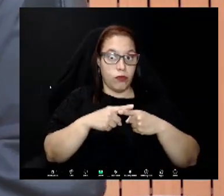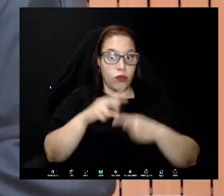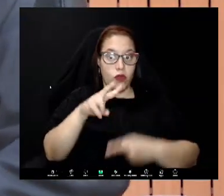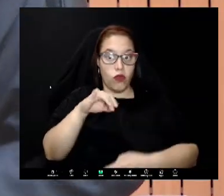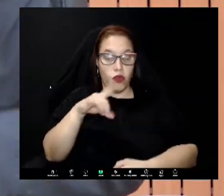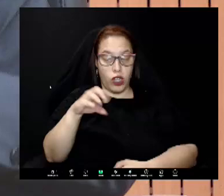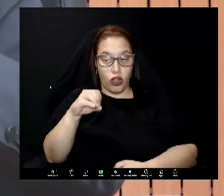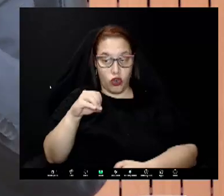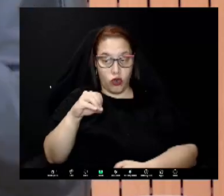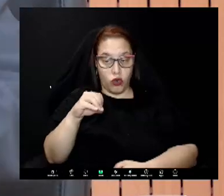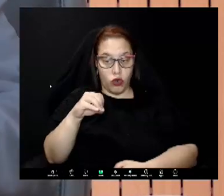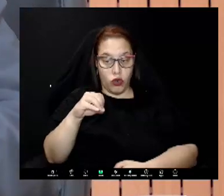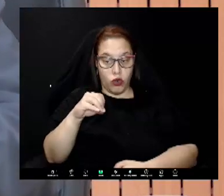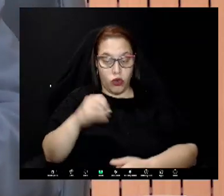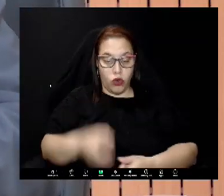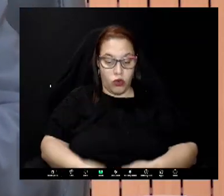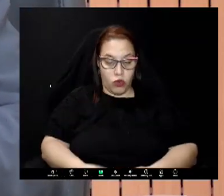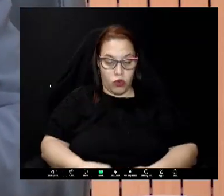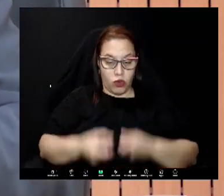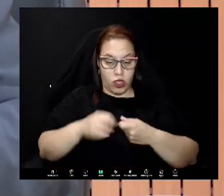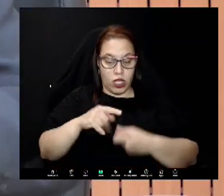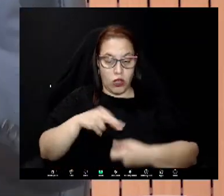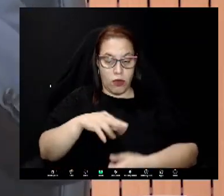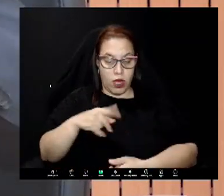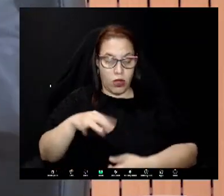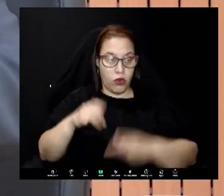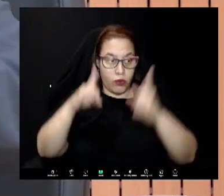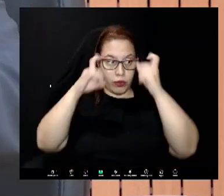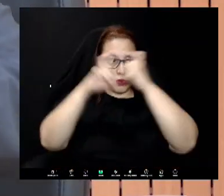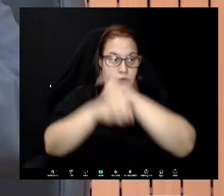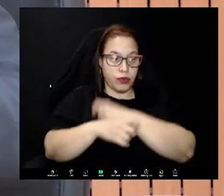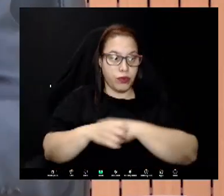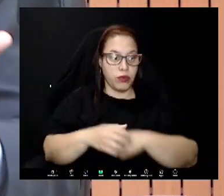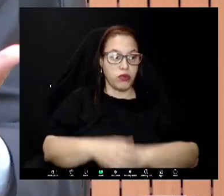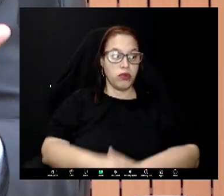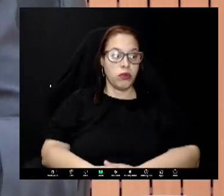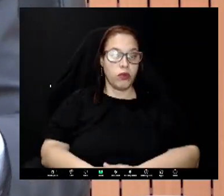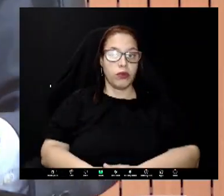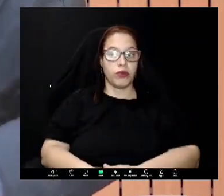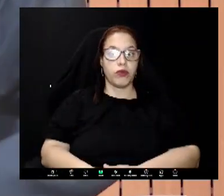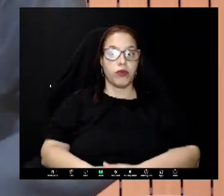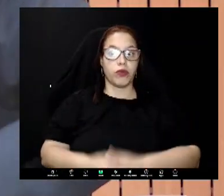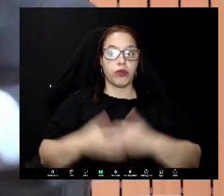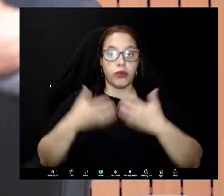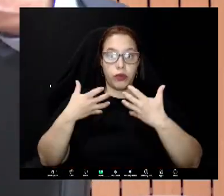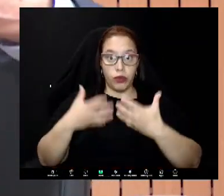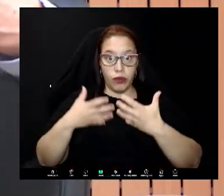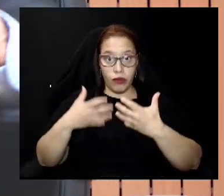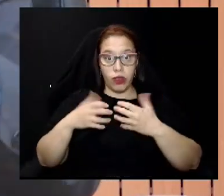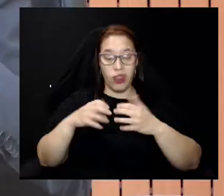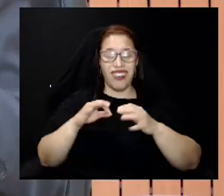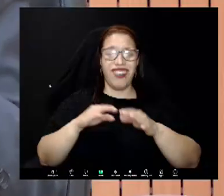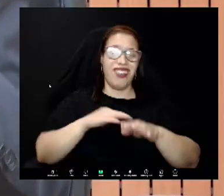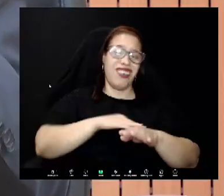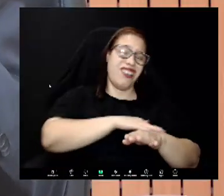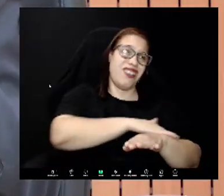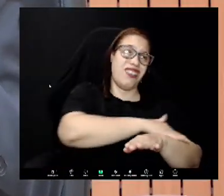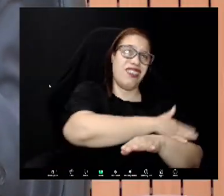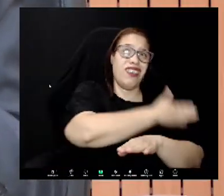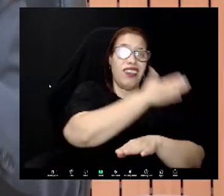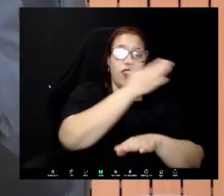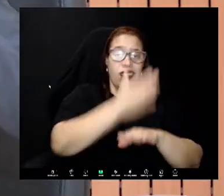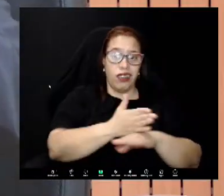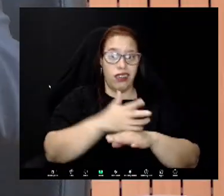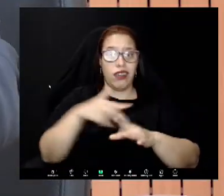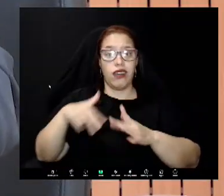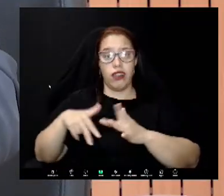câncer de endométrio é extremamente desafiadora para o cirurgião, cansa o cirurgião, porque é uma cirurgia muito longa, operando numa paciente que tem